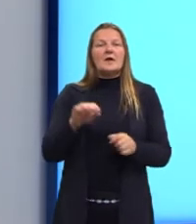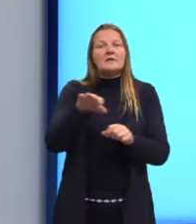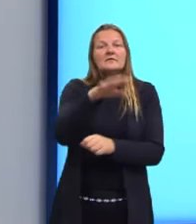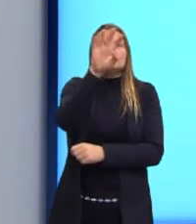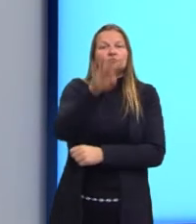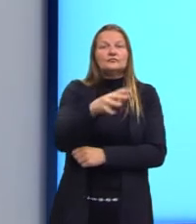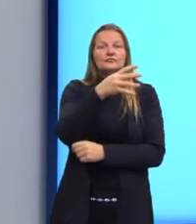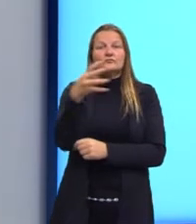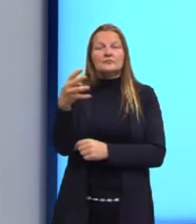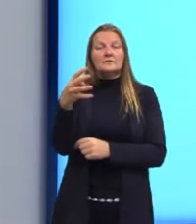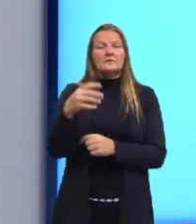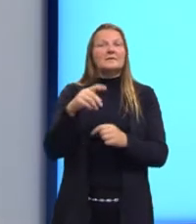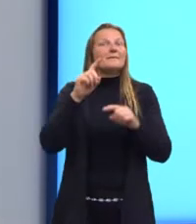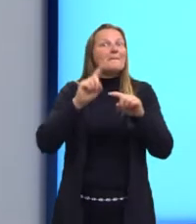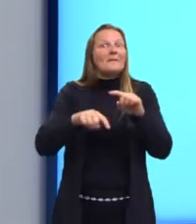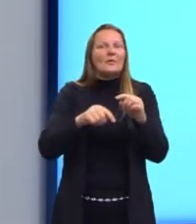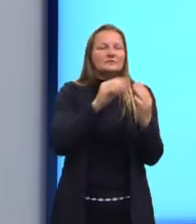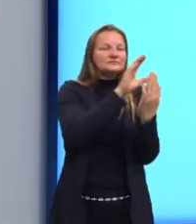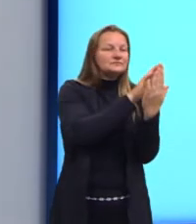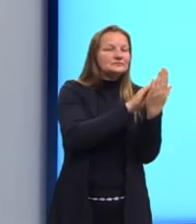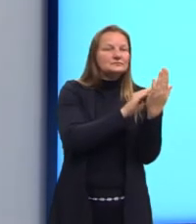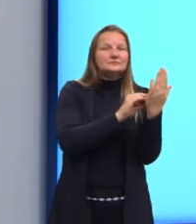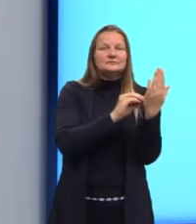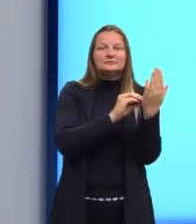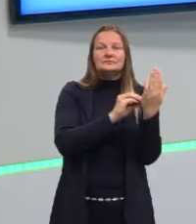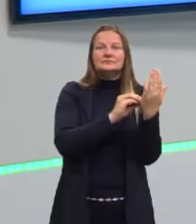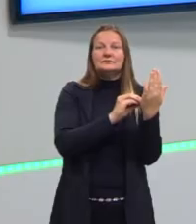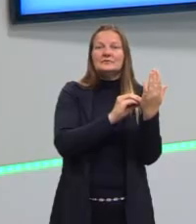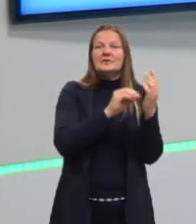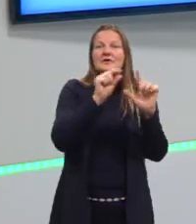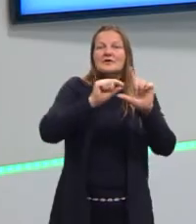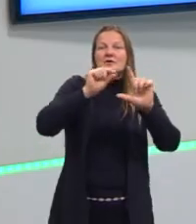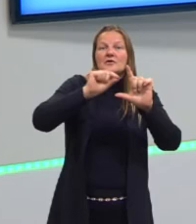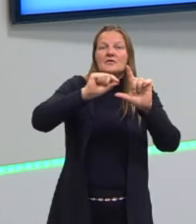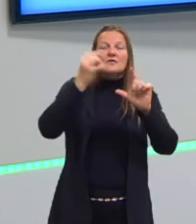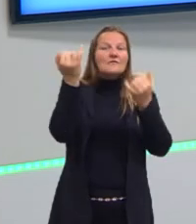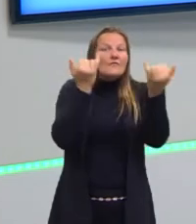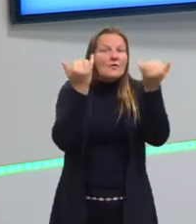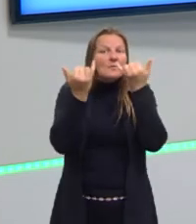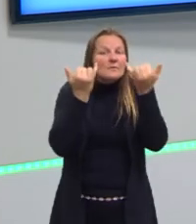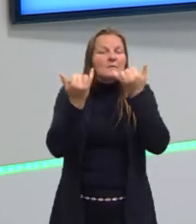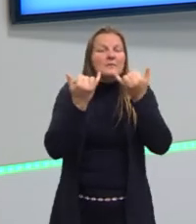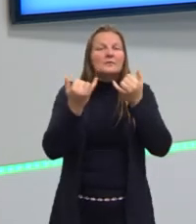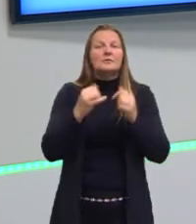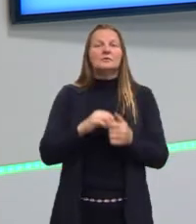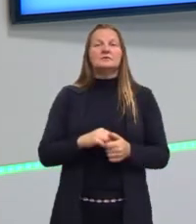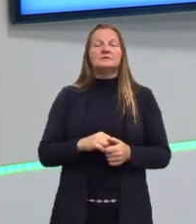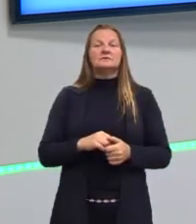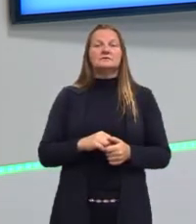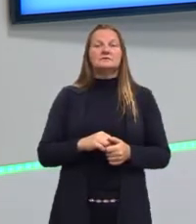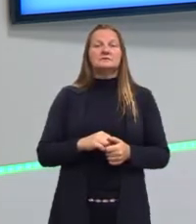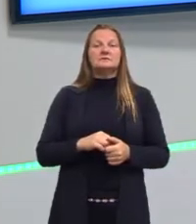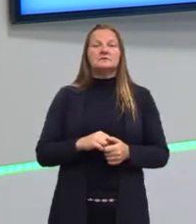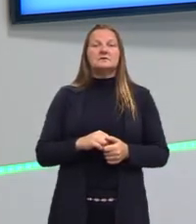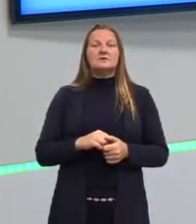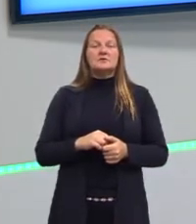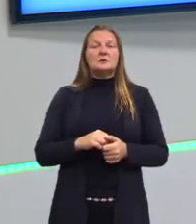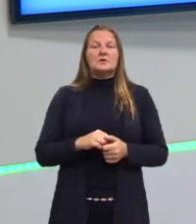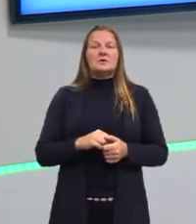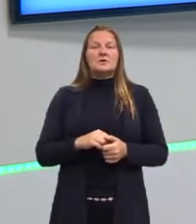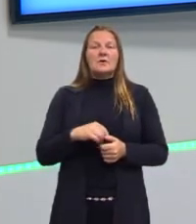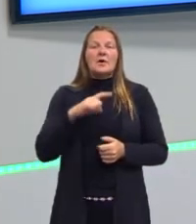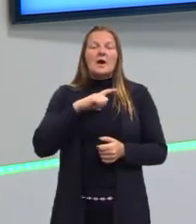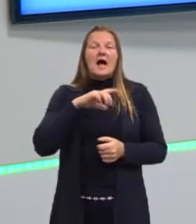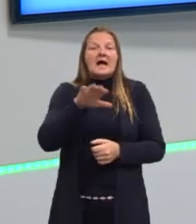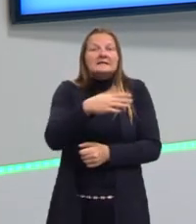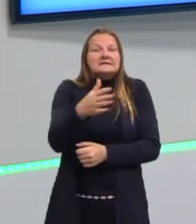tabelas entre né as tantas informações que nós temos nos textos de apoio a gente pode ter